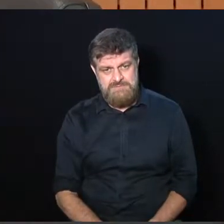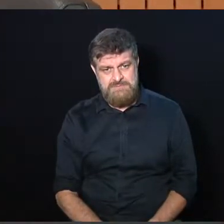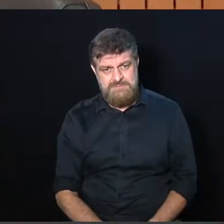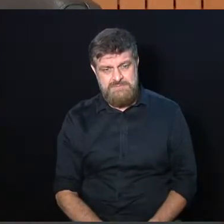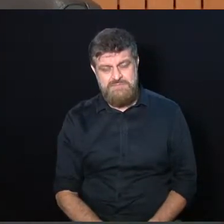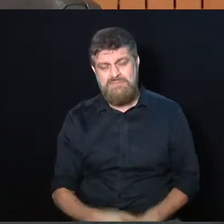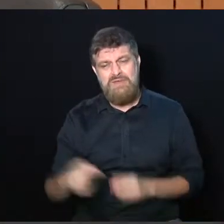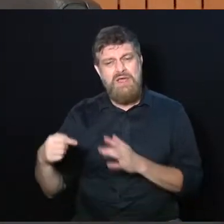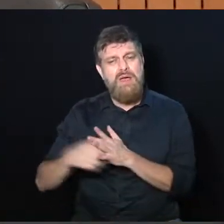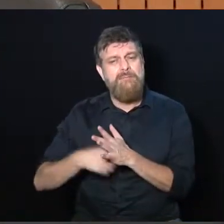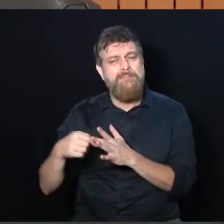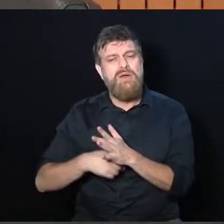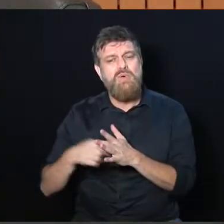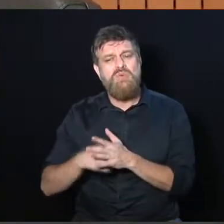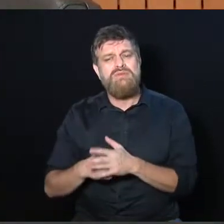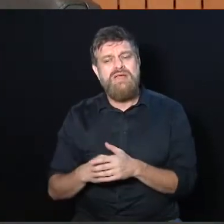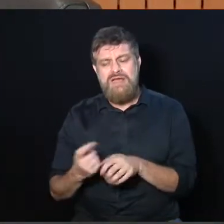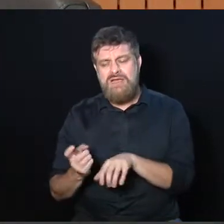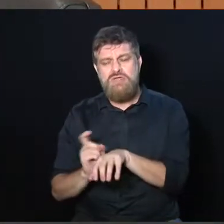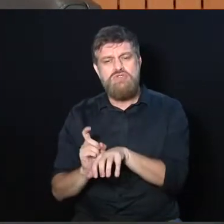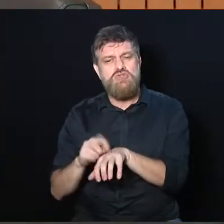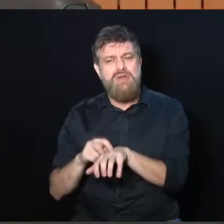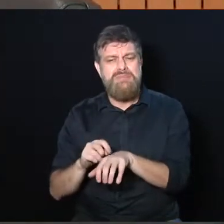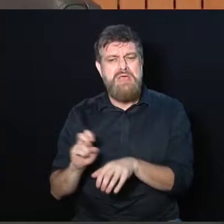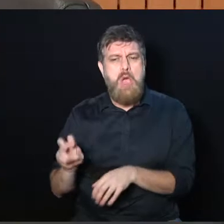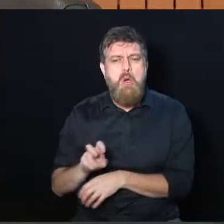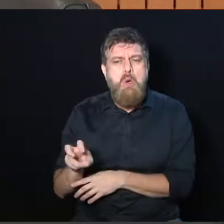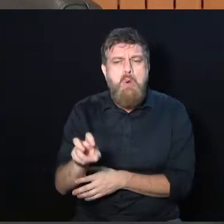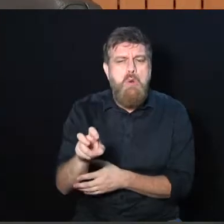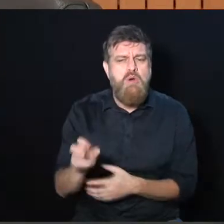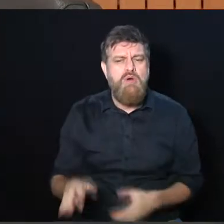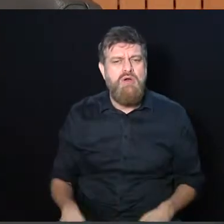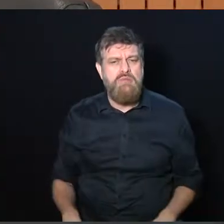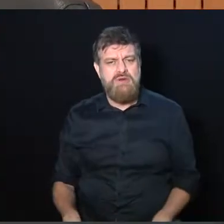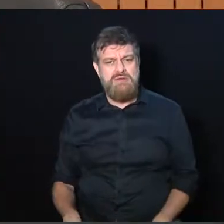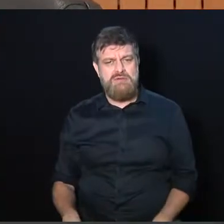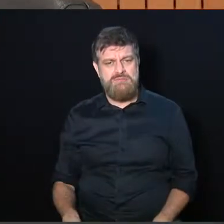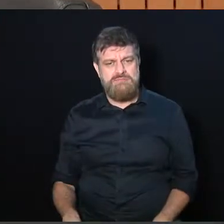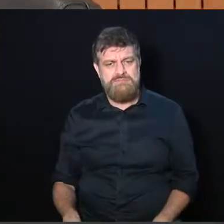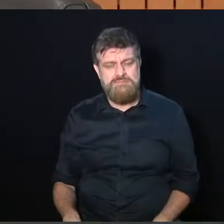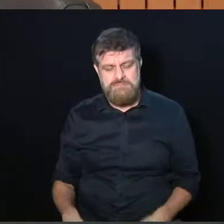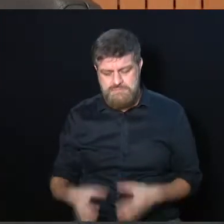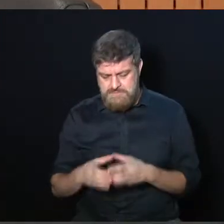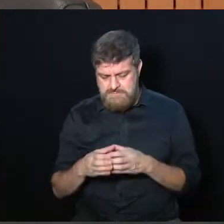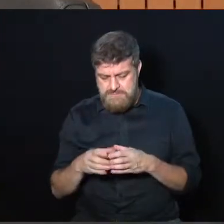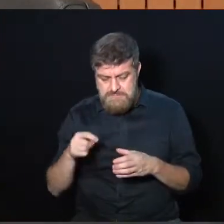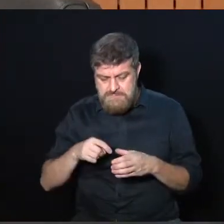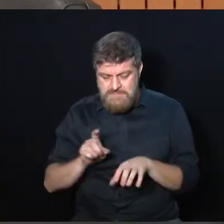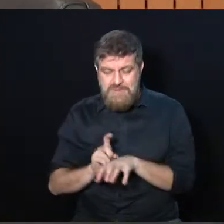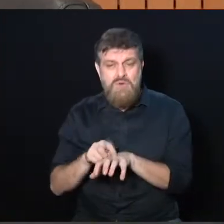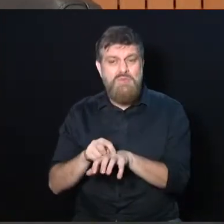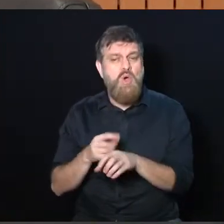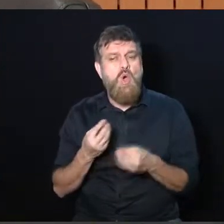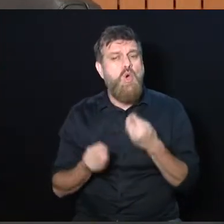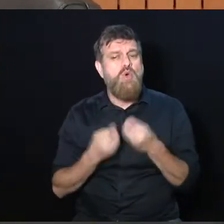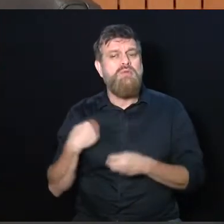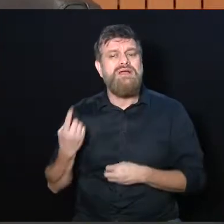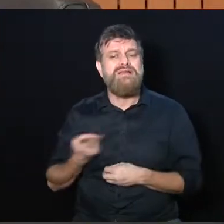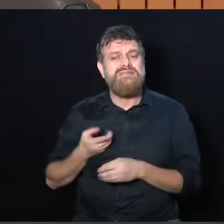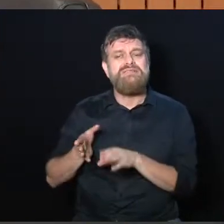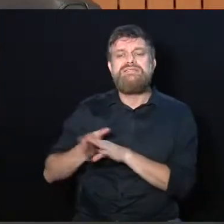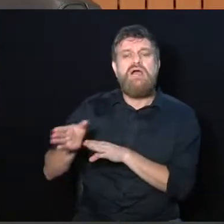essa pergunta, com esses animais, cobra, esses escorpiões e medicamento, como que faz? Qual é